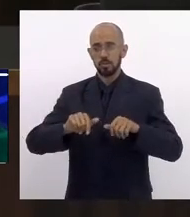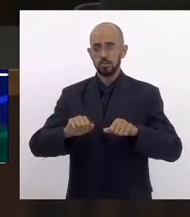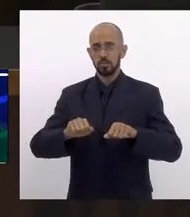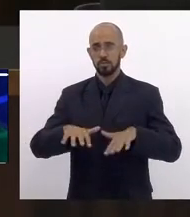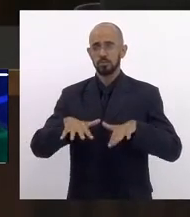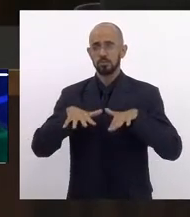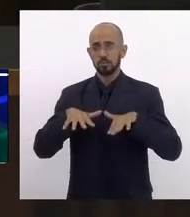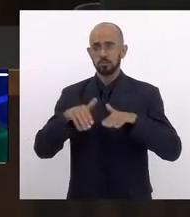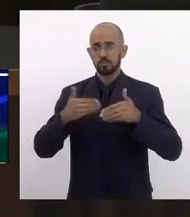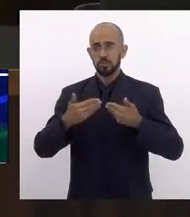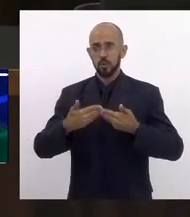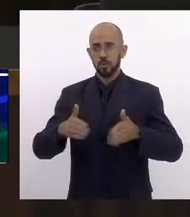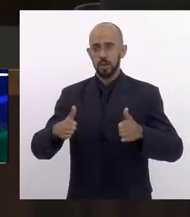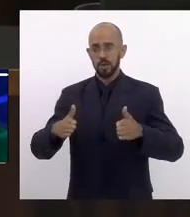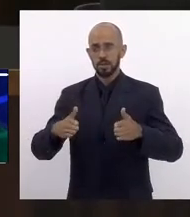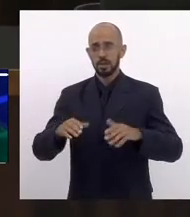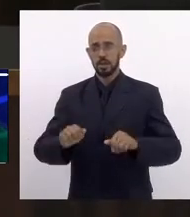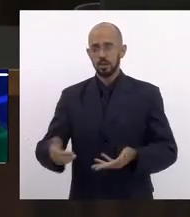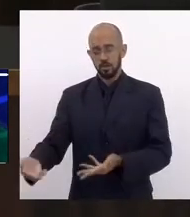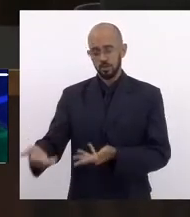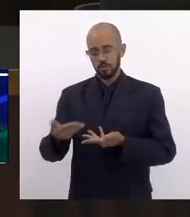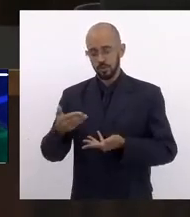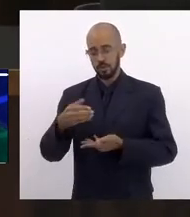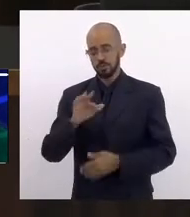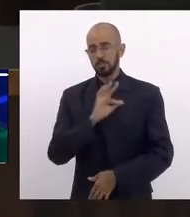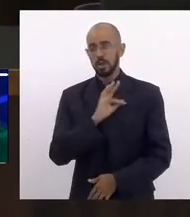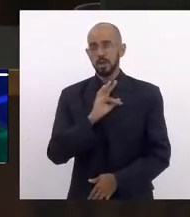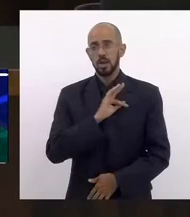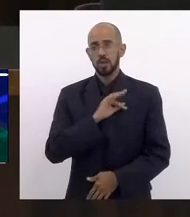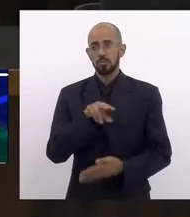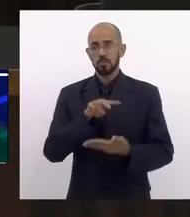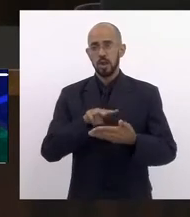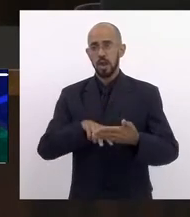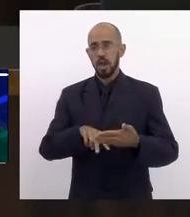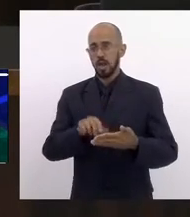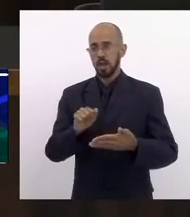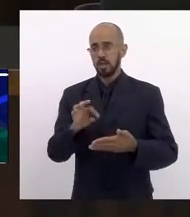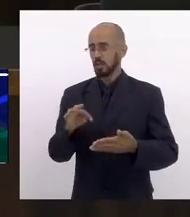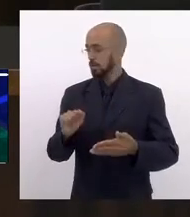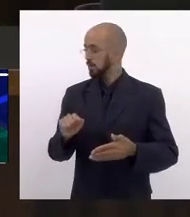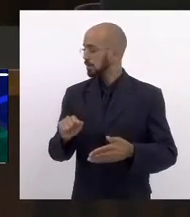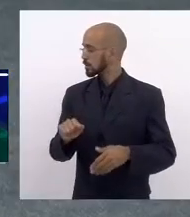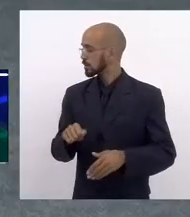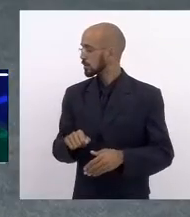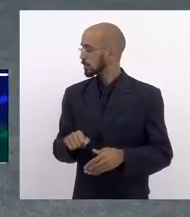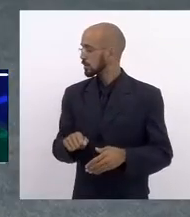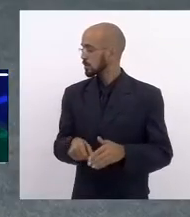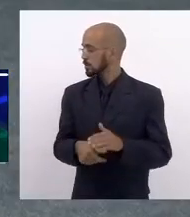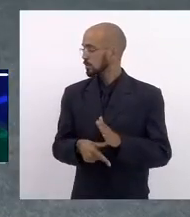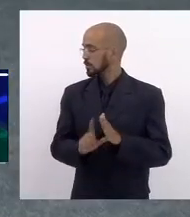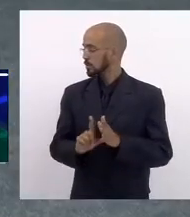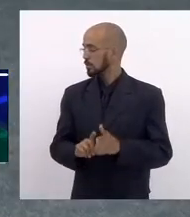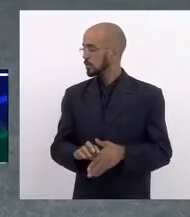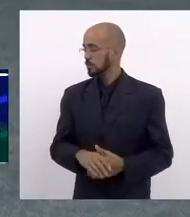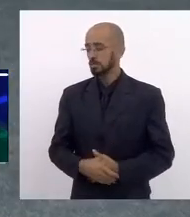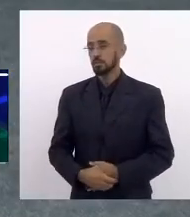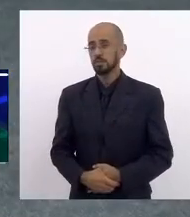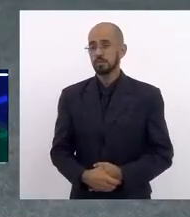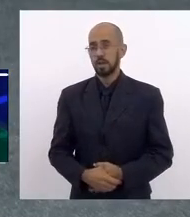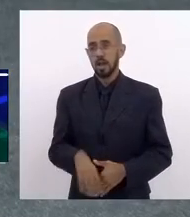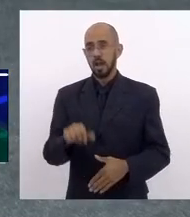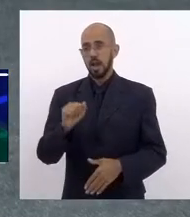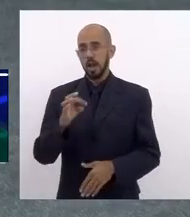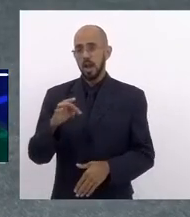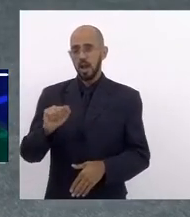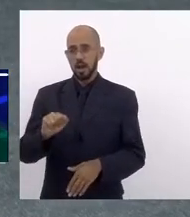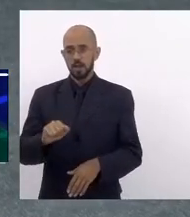A presidência convida a nobre deputada Marta Rocha para fazer a leitura da ata da sessão anterior. A ata reflete com exatidão o ocorrido na